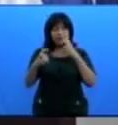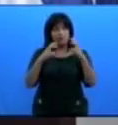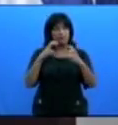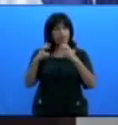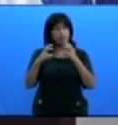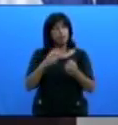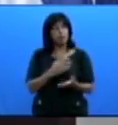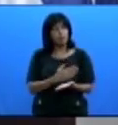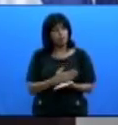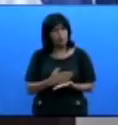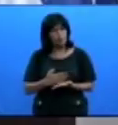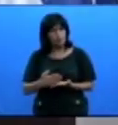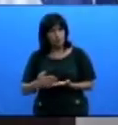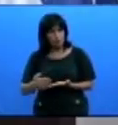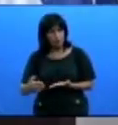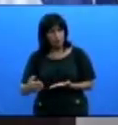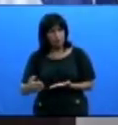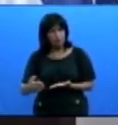um rito